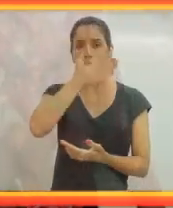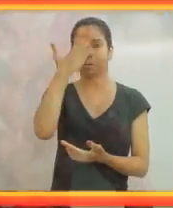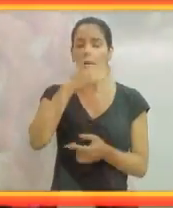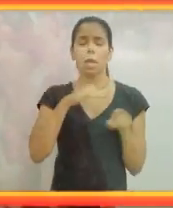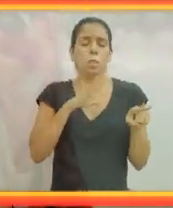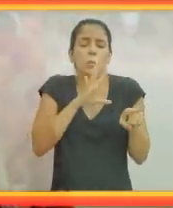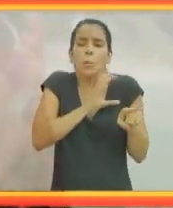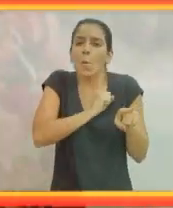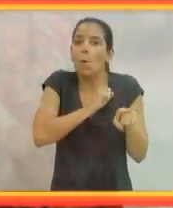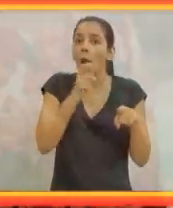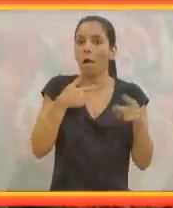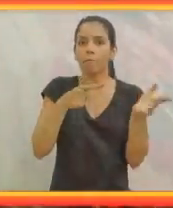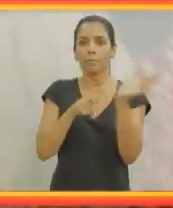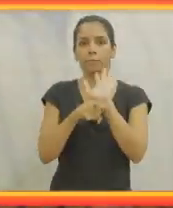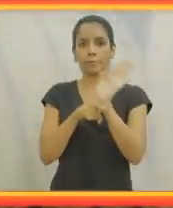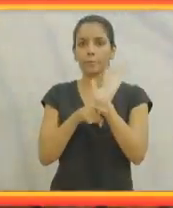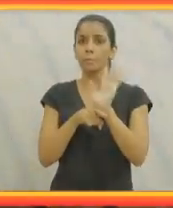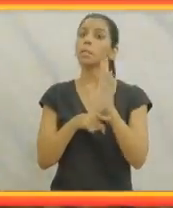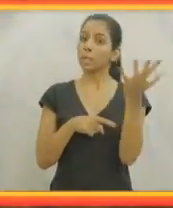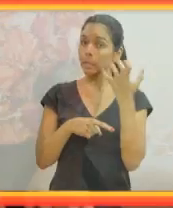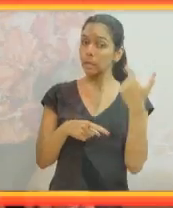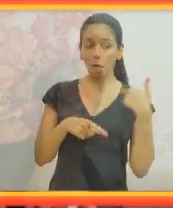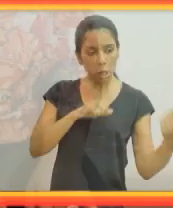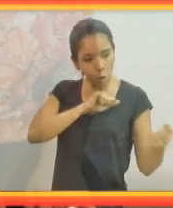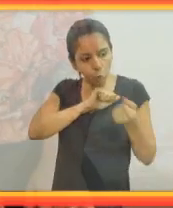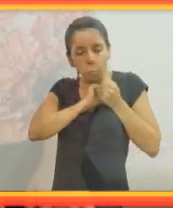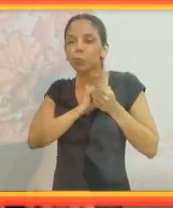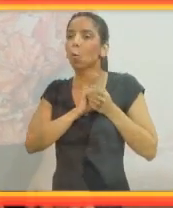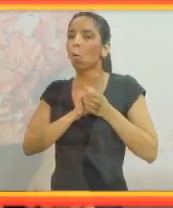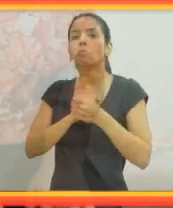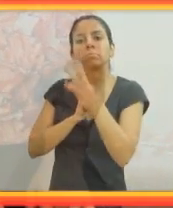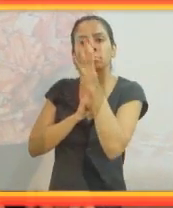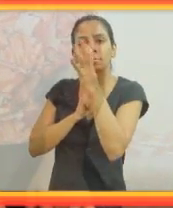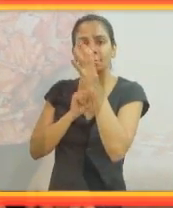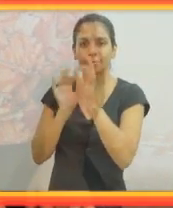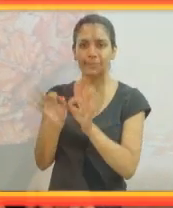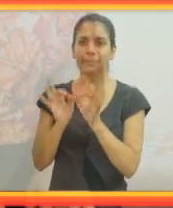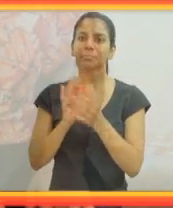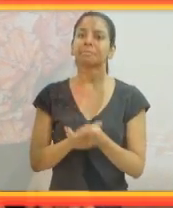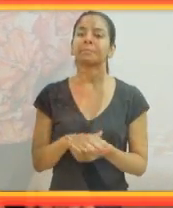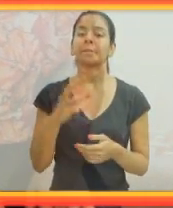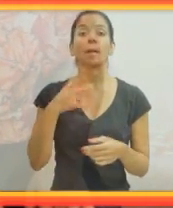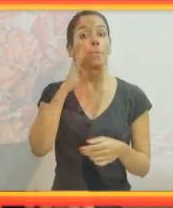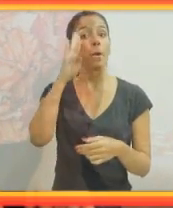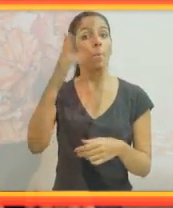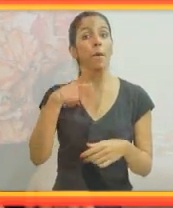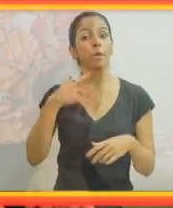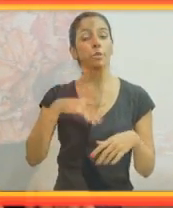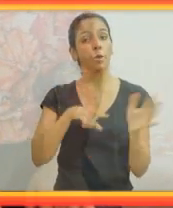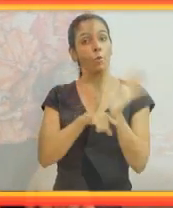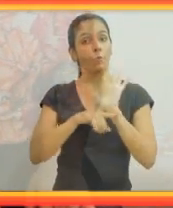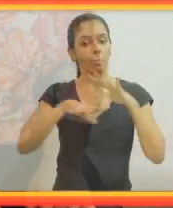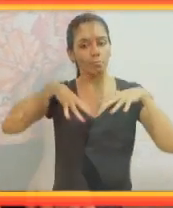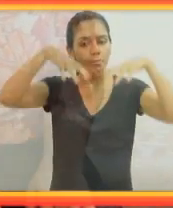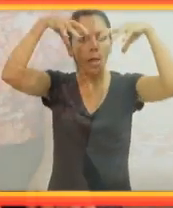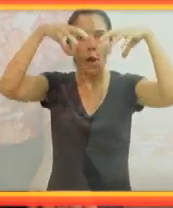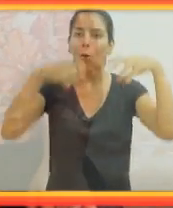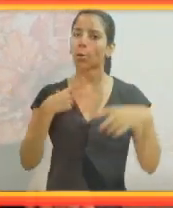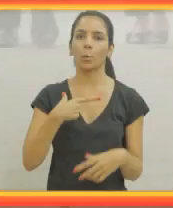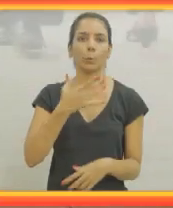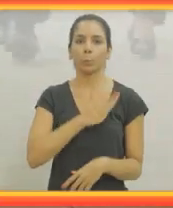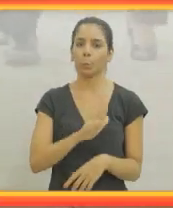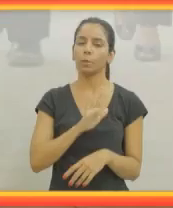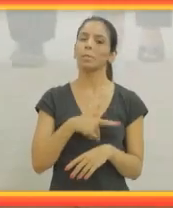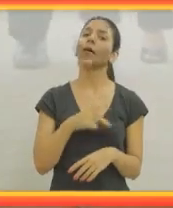não enxergando, ele adorava assistir filmes e queria que eu assistisse com ele. Principalmente filme de terror, que eu não